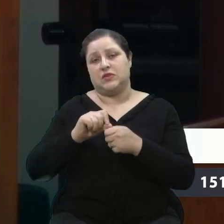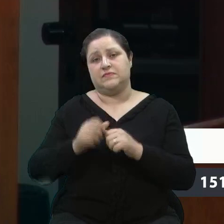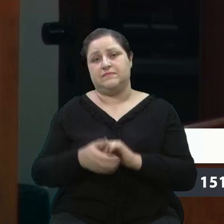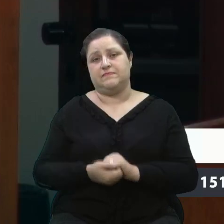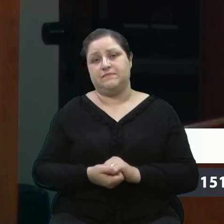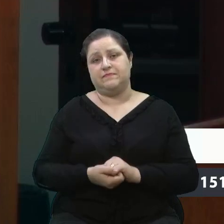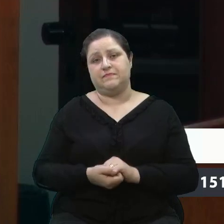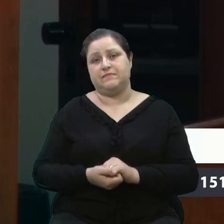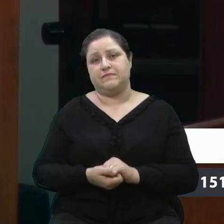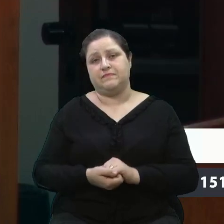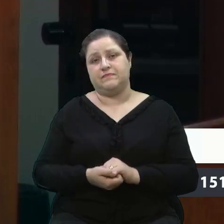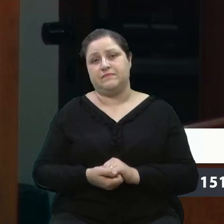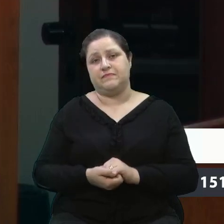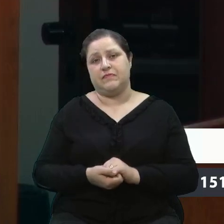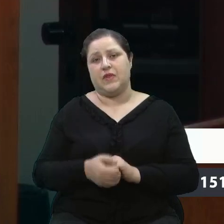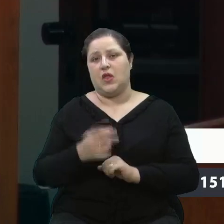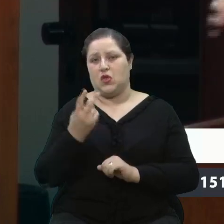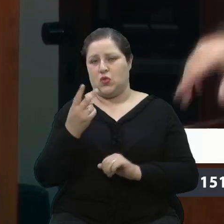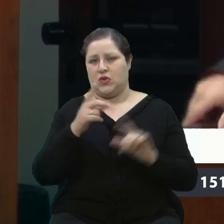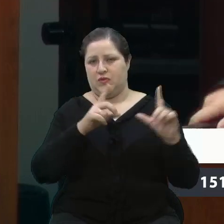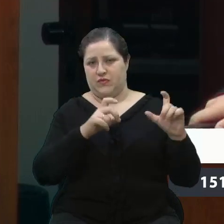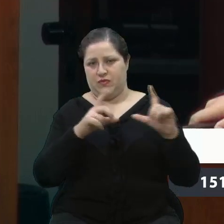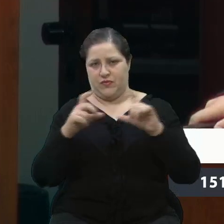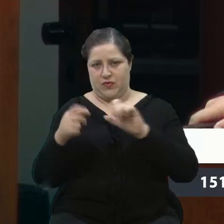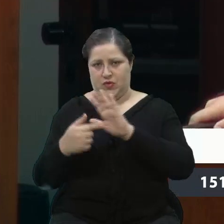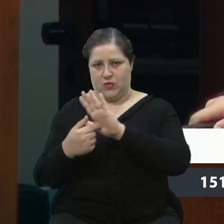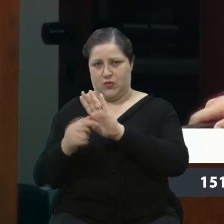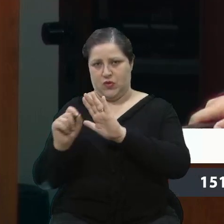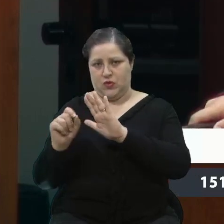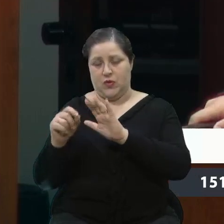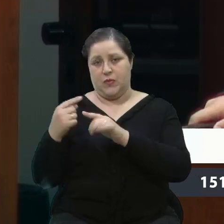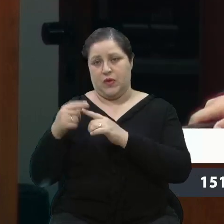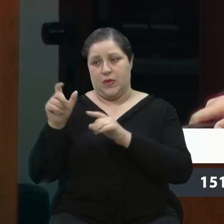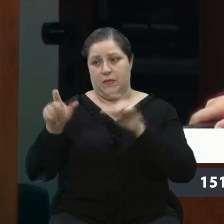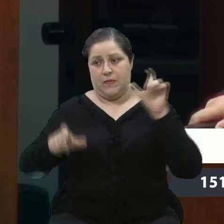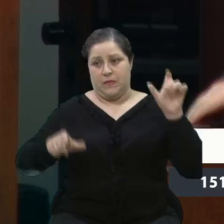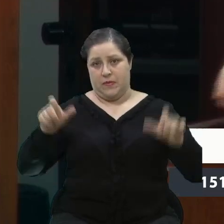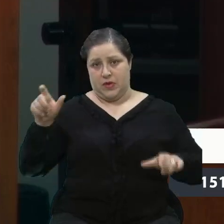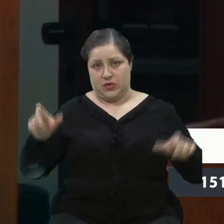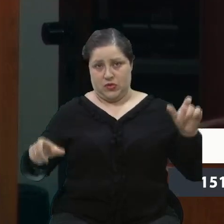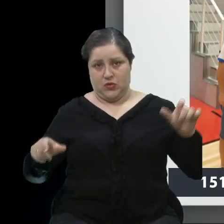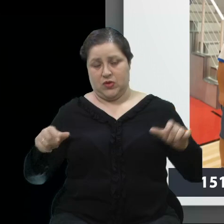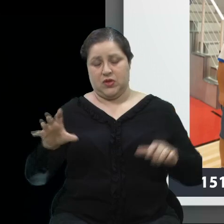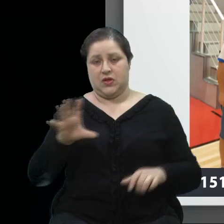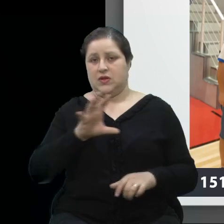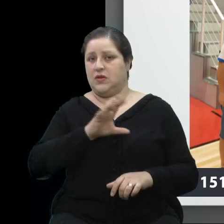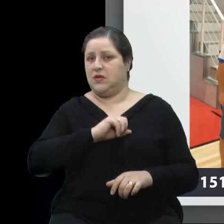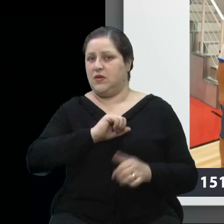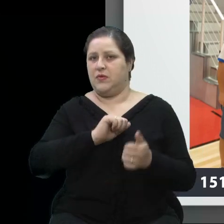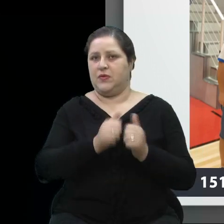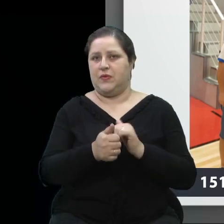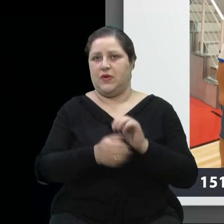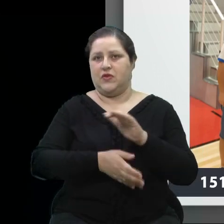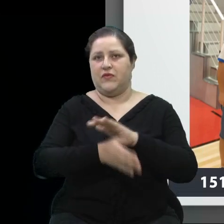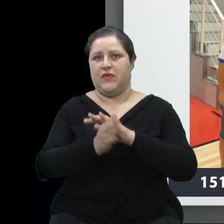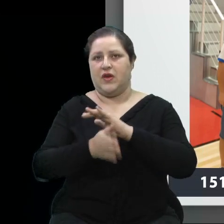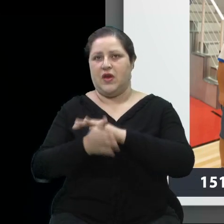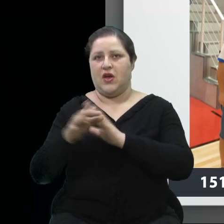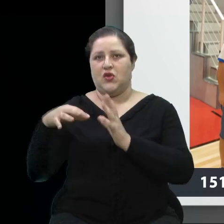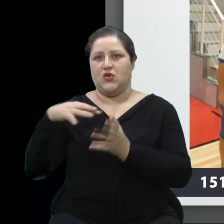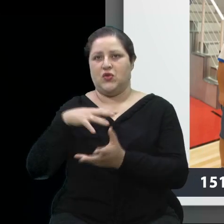né? E essas duas fotos eu faço questão de frisar, porque são pessoas são pessoas apaixonadas pelo esporte, que viajam o mundo